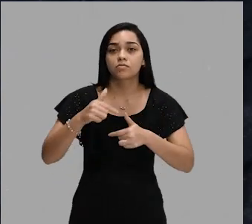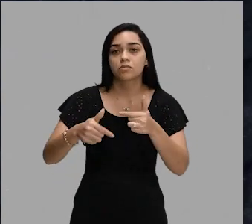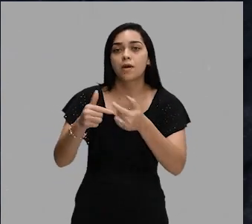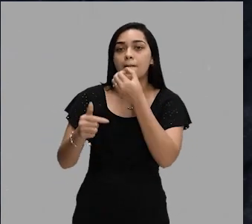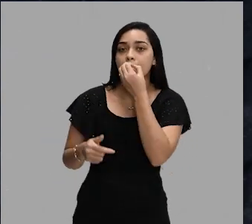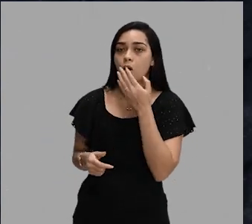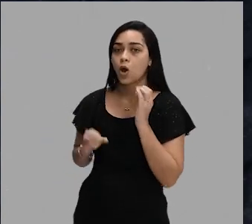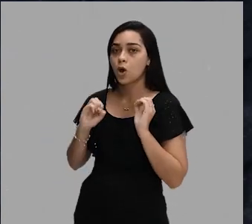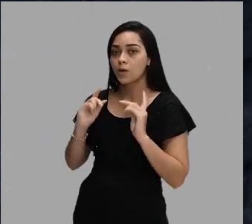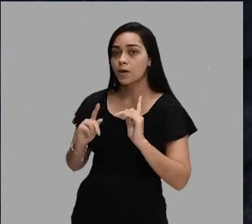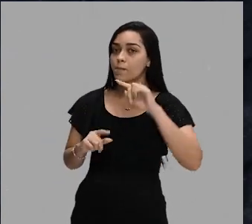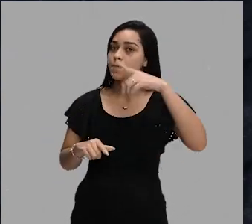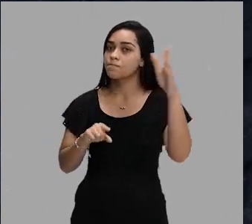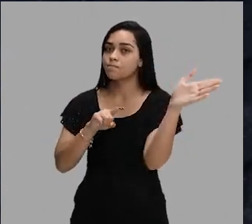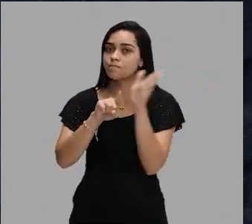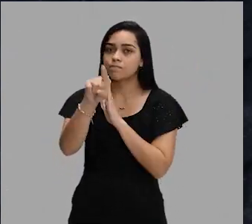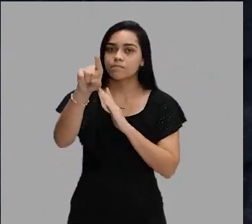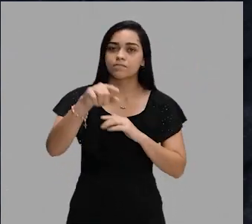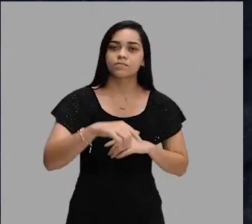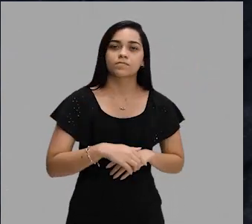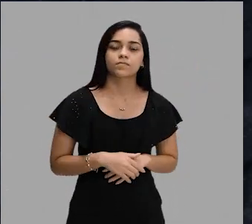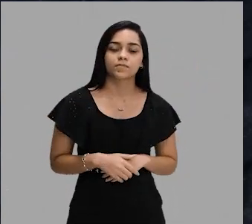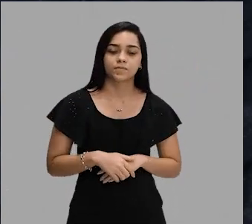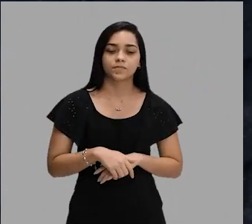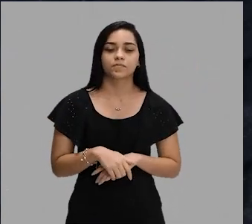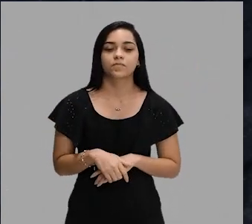bem melhor. Vamos para a próxima questão.